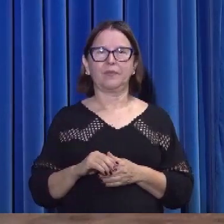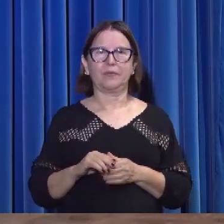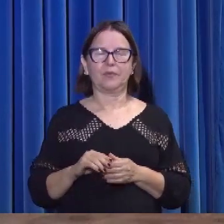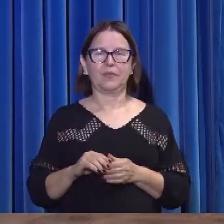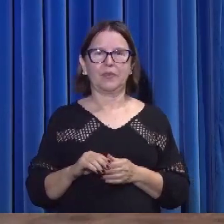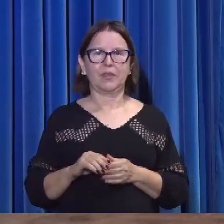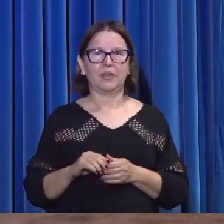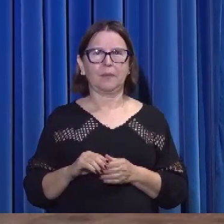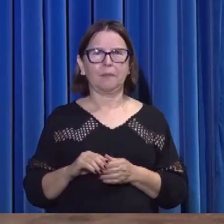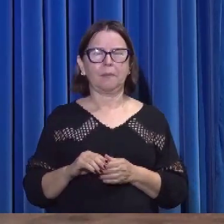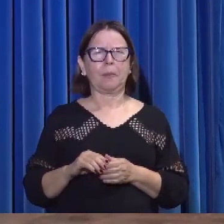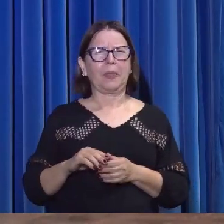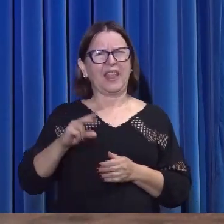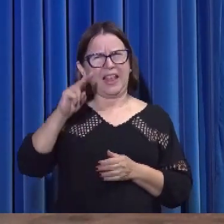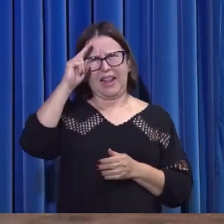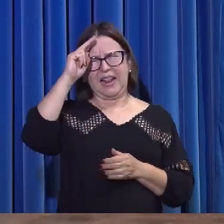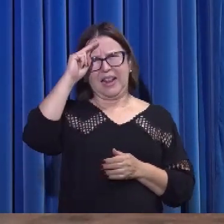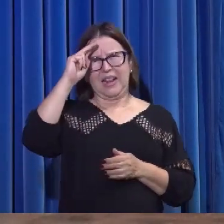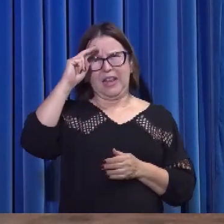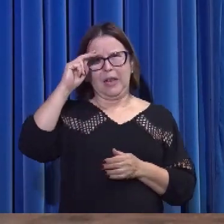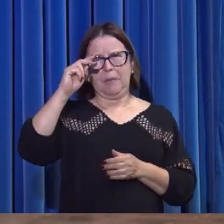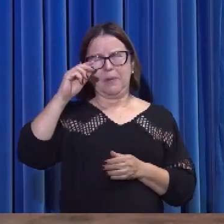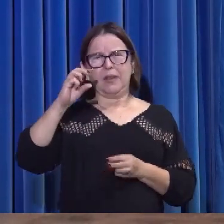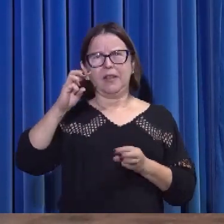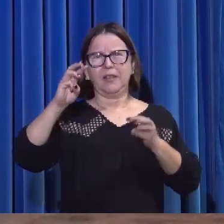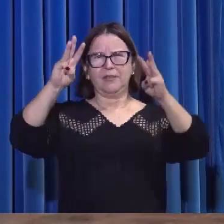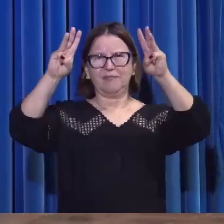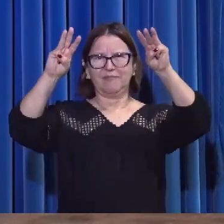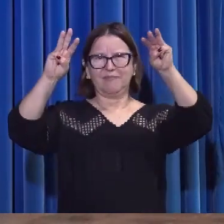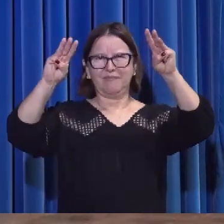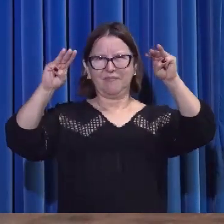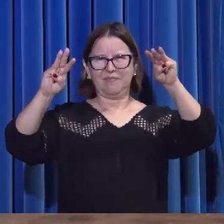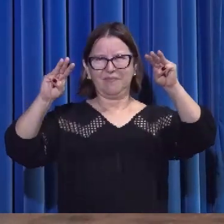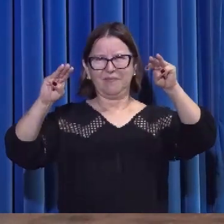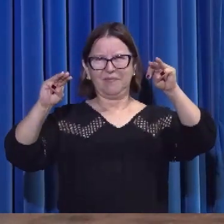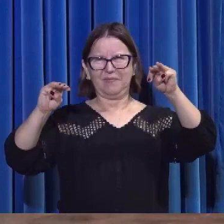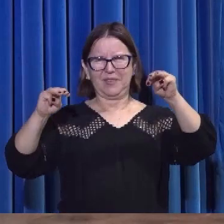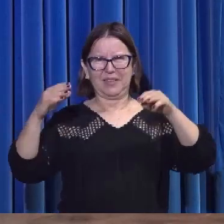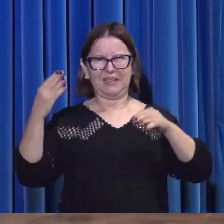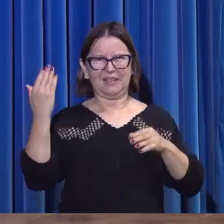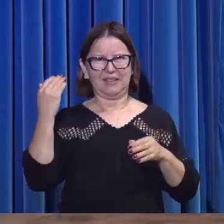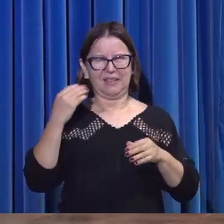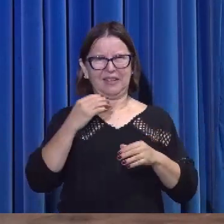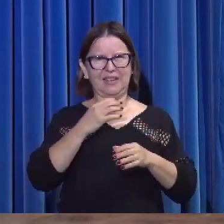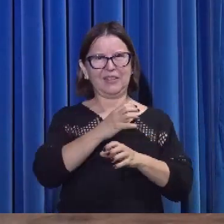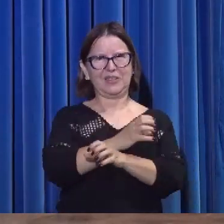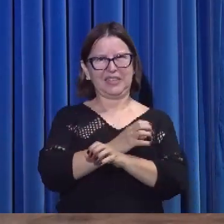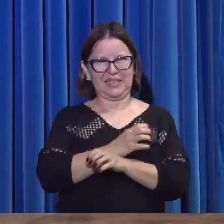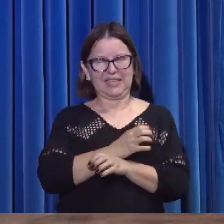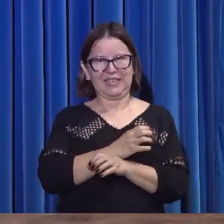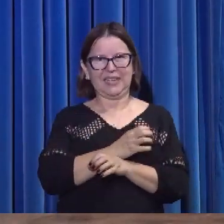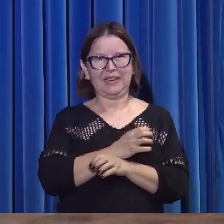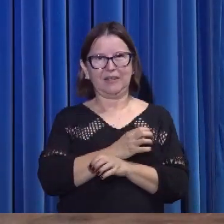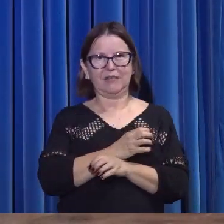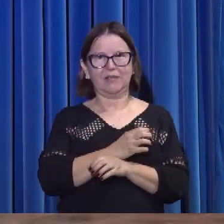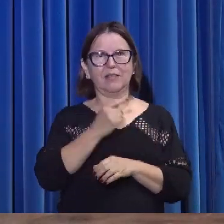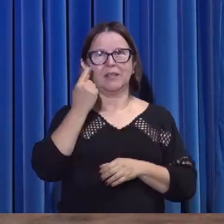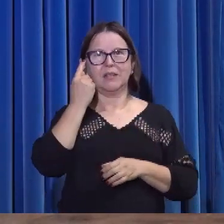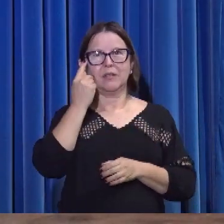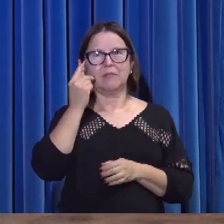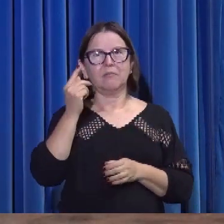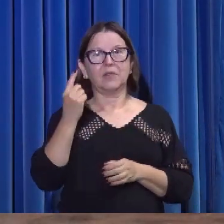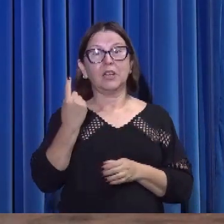ou era diário? Eu sei que a gente quer a provisão já, mas às vezes é ali no momento que Deus vai